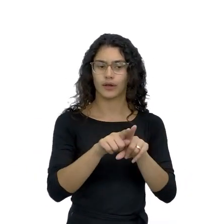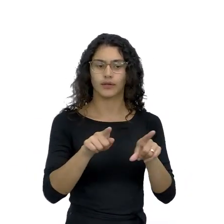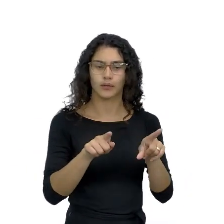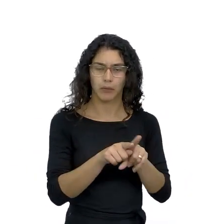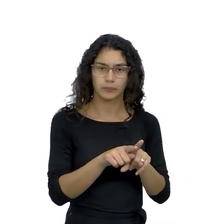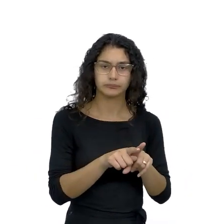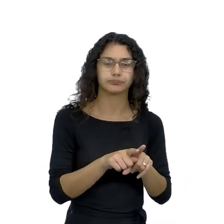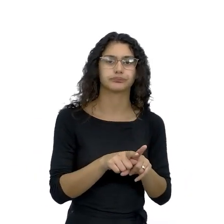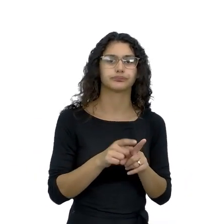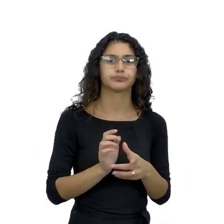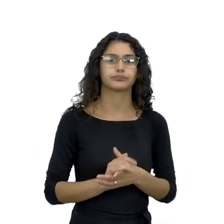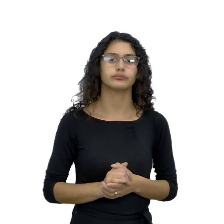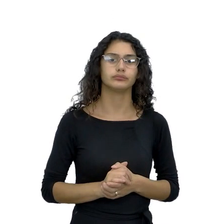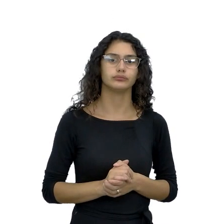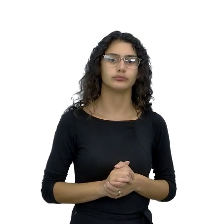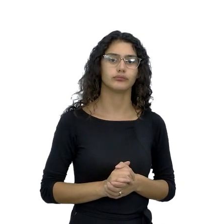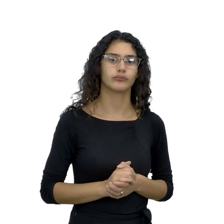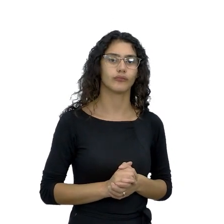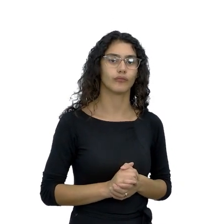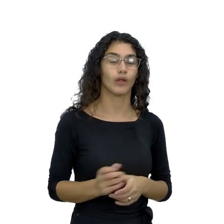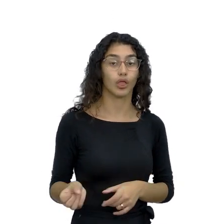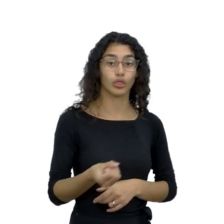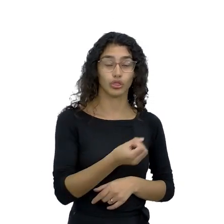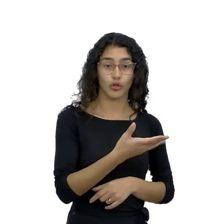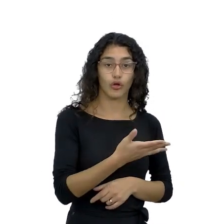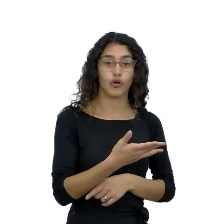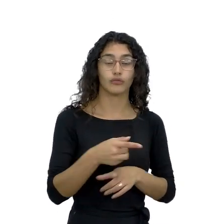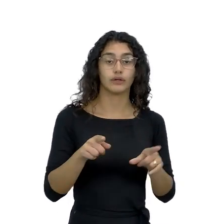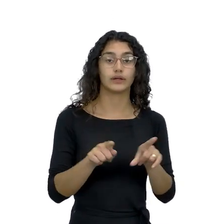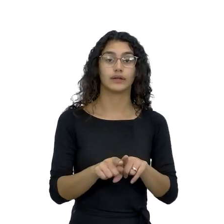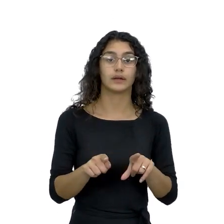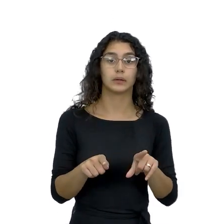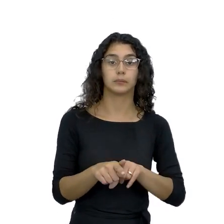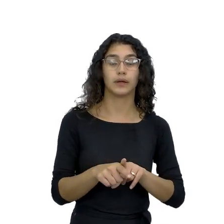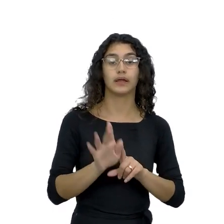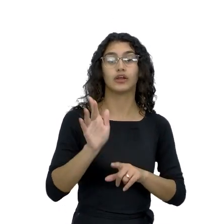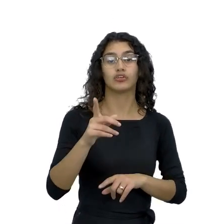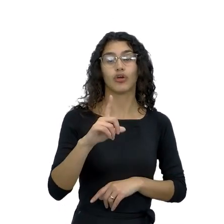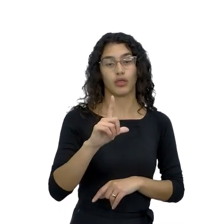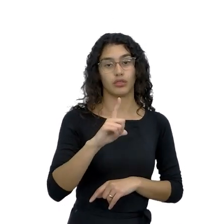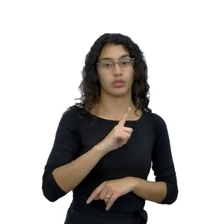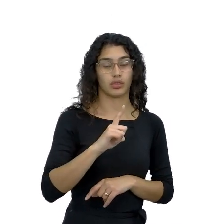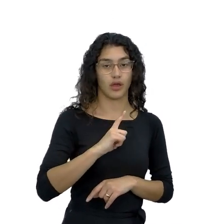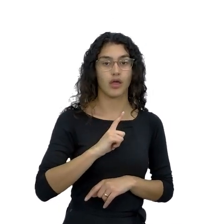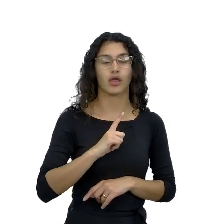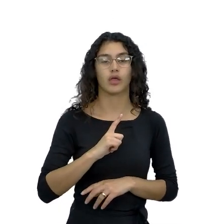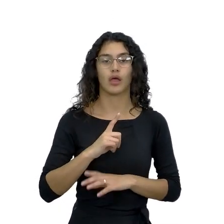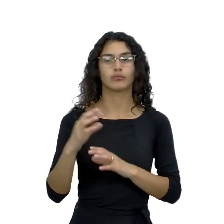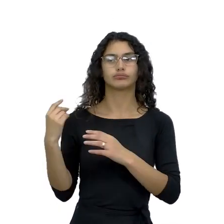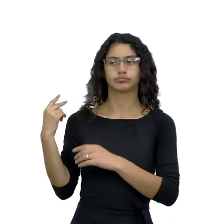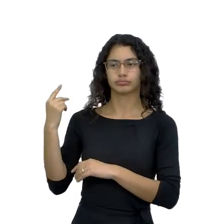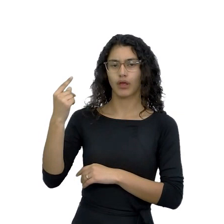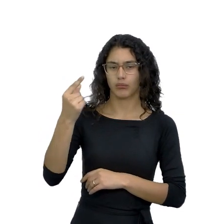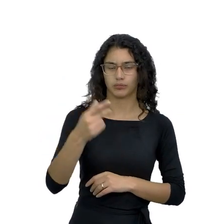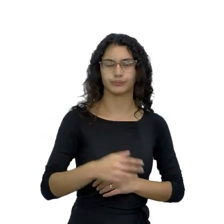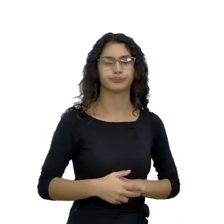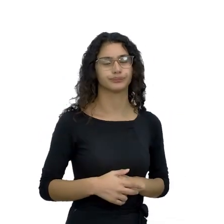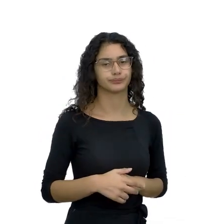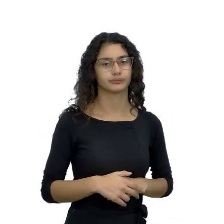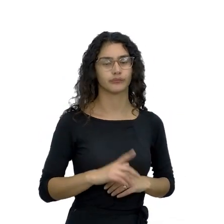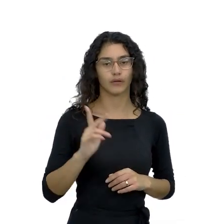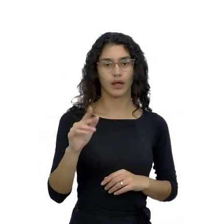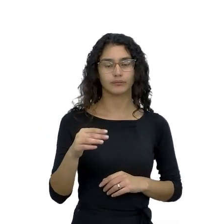tanto coleções novas quanto coleções que já estão no acervo aí há um tempo, tá?